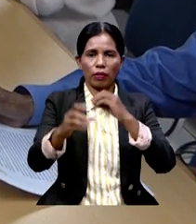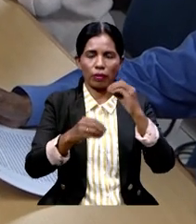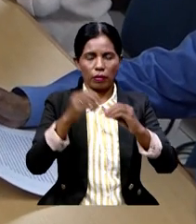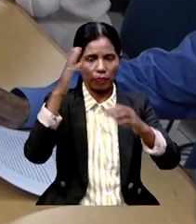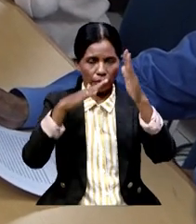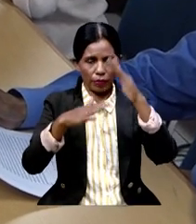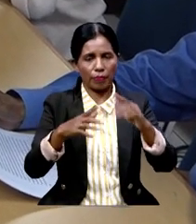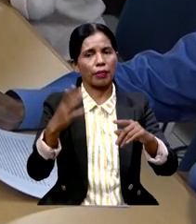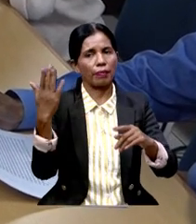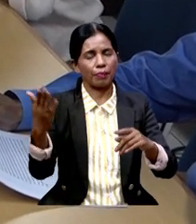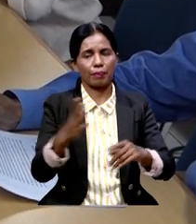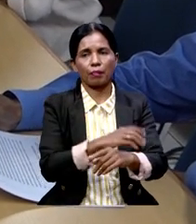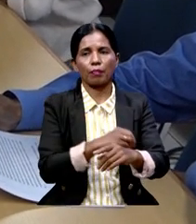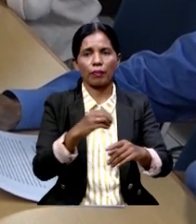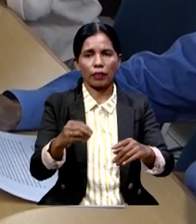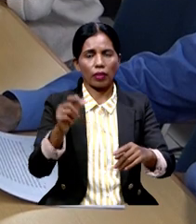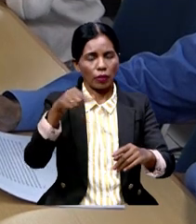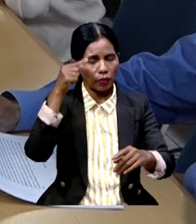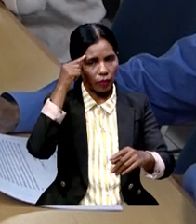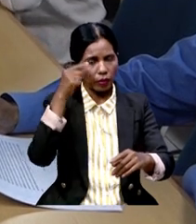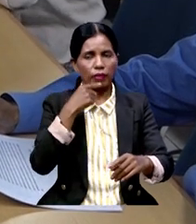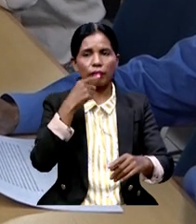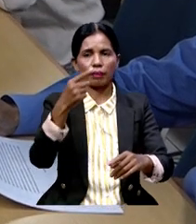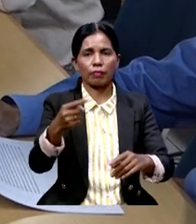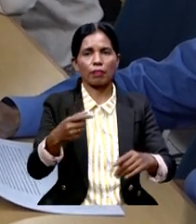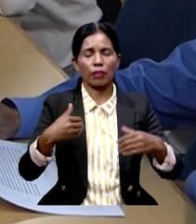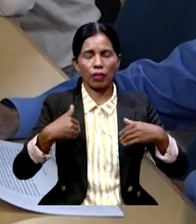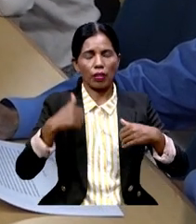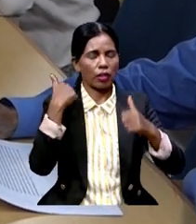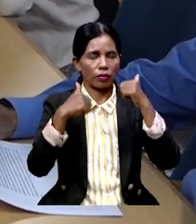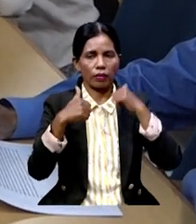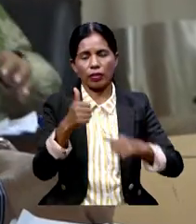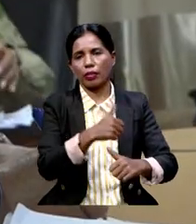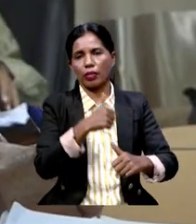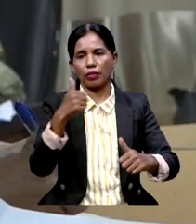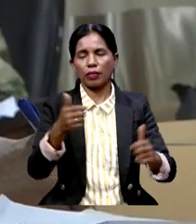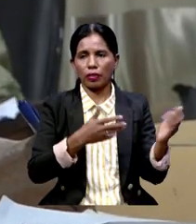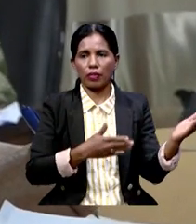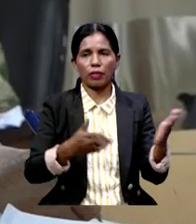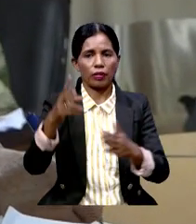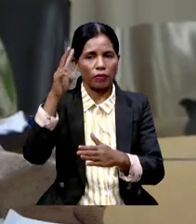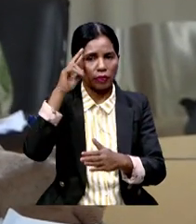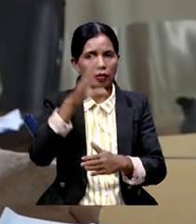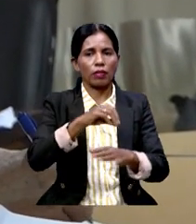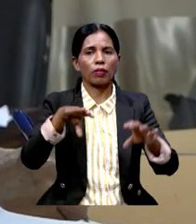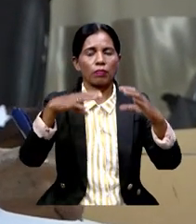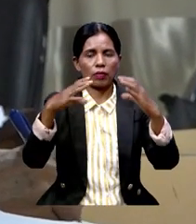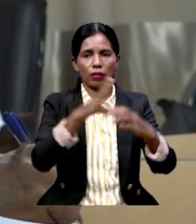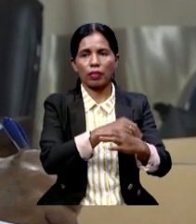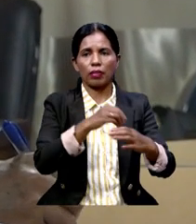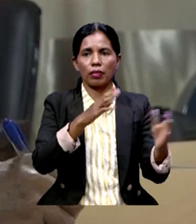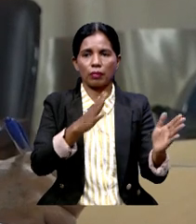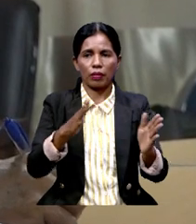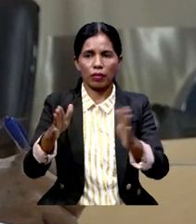né? Mas bem, infelizmente, governante, né? E a falha de atividade selo, onde delega vice ou comissão organizadora para o